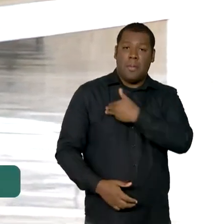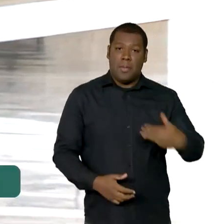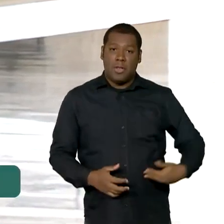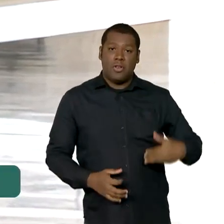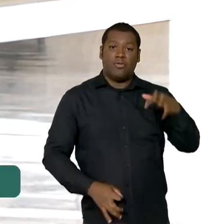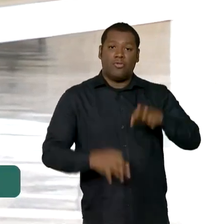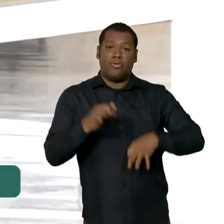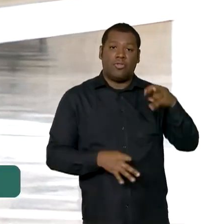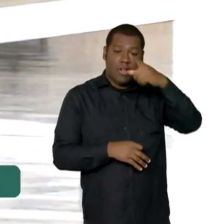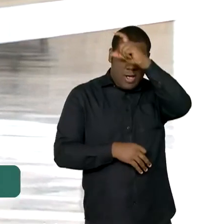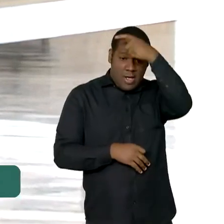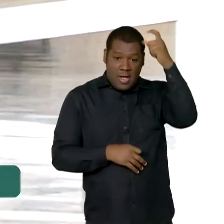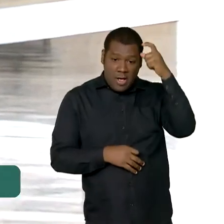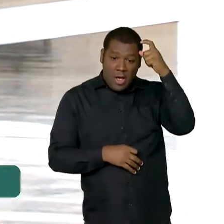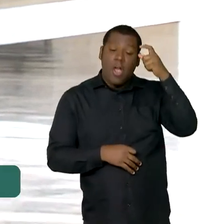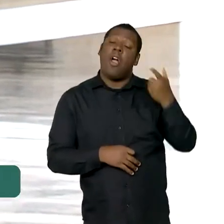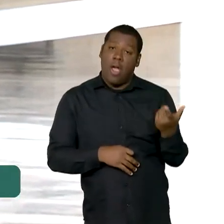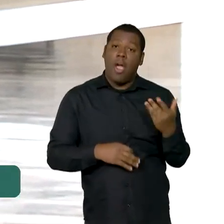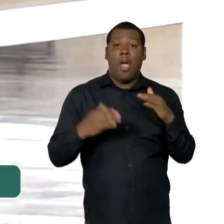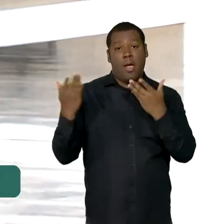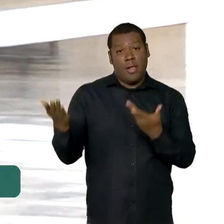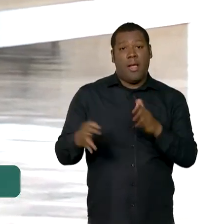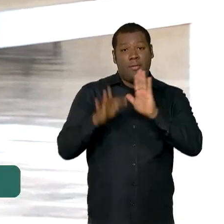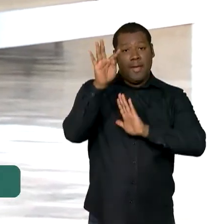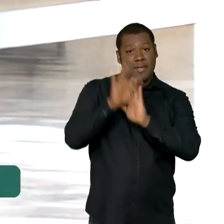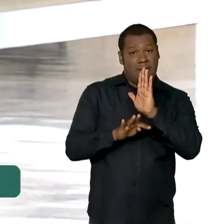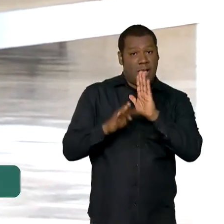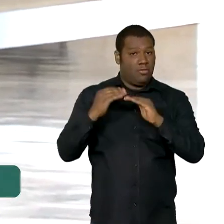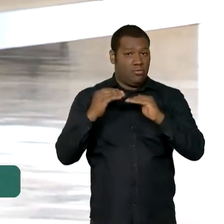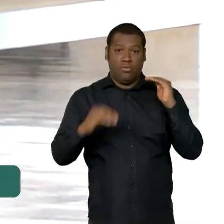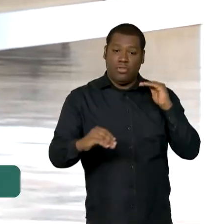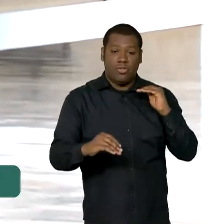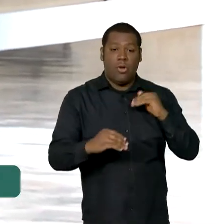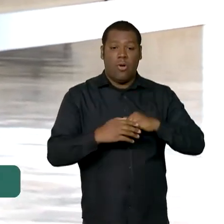texto, como estava, feria a dignidade humana e que a